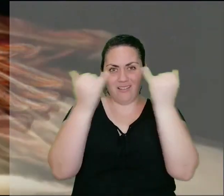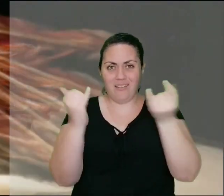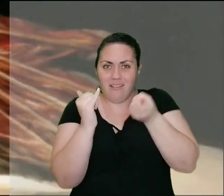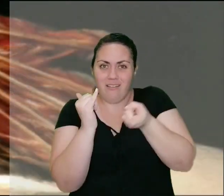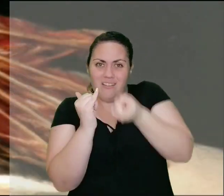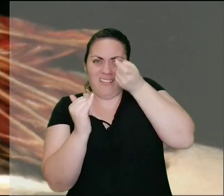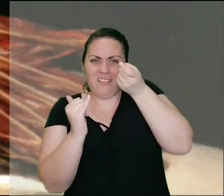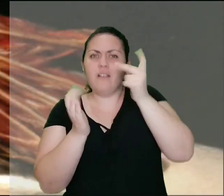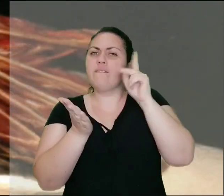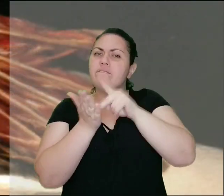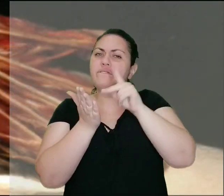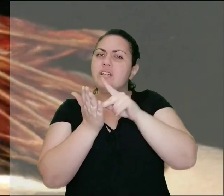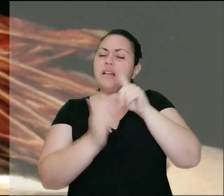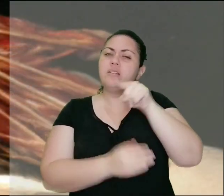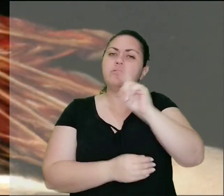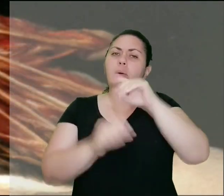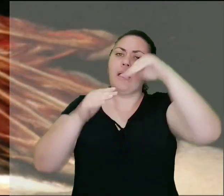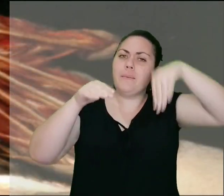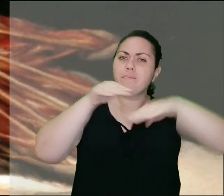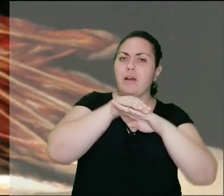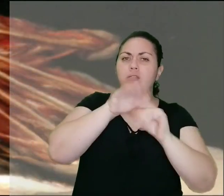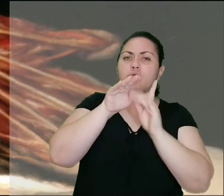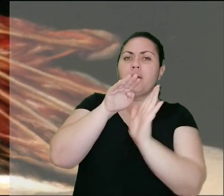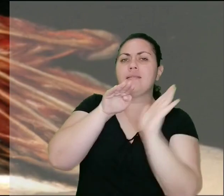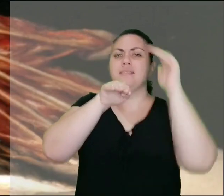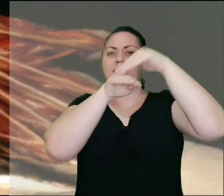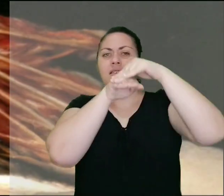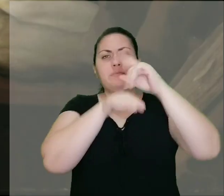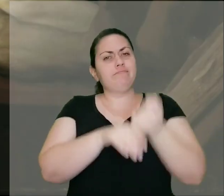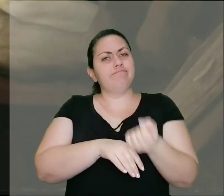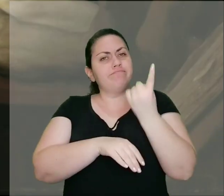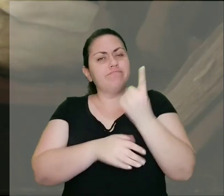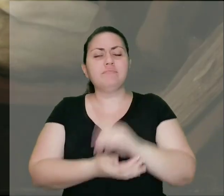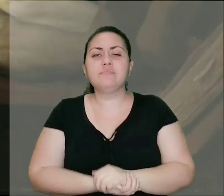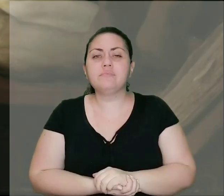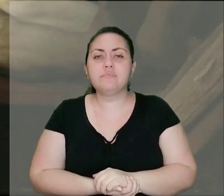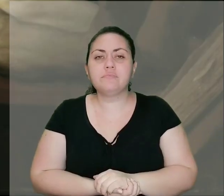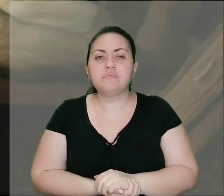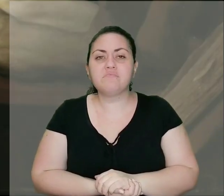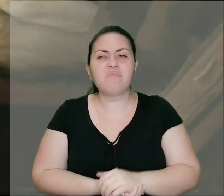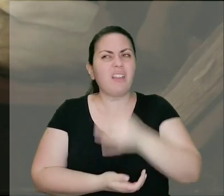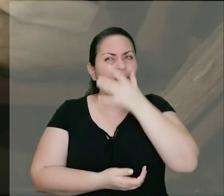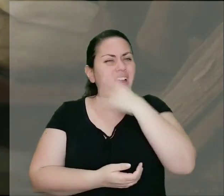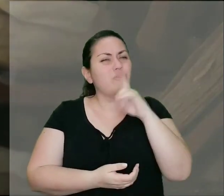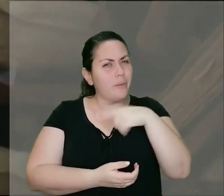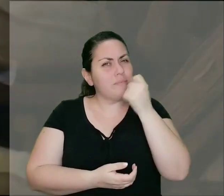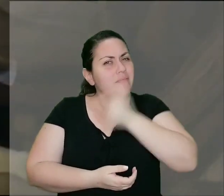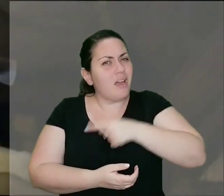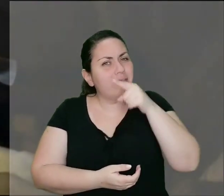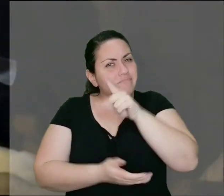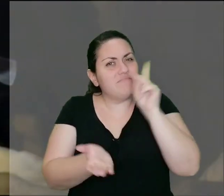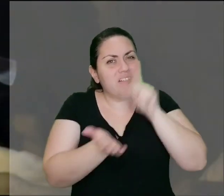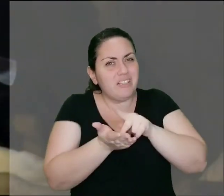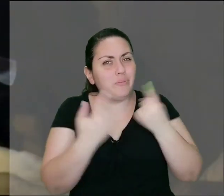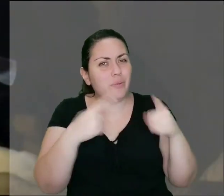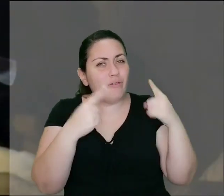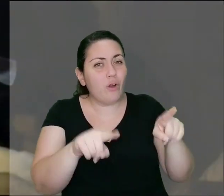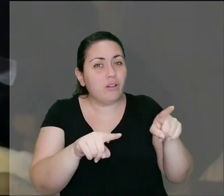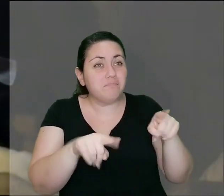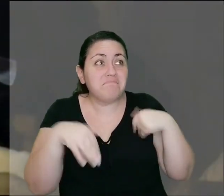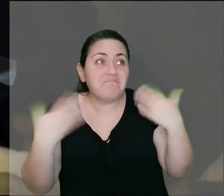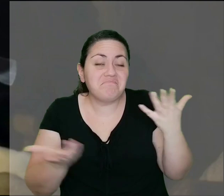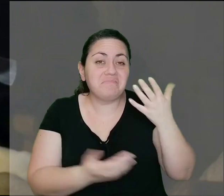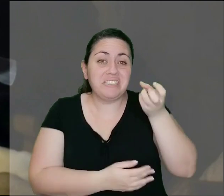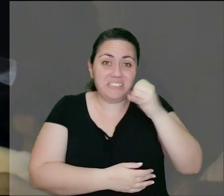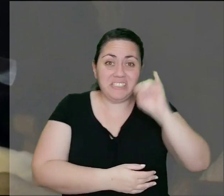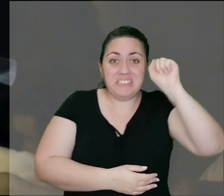estar fixado do lado de dentro do osso acima, e não do lado de fora. Será que Rembrandt fez essa pegadinha de propósito? Se fez ou se